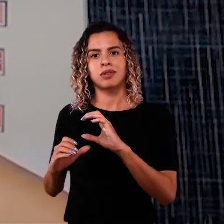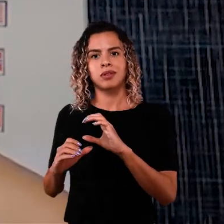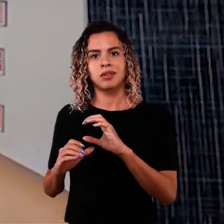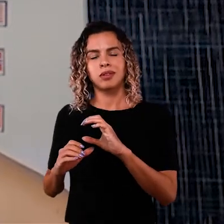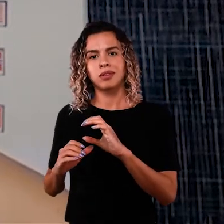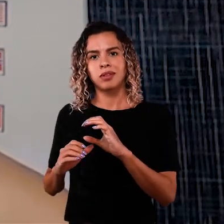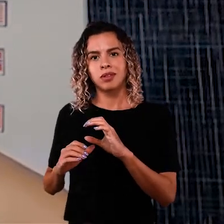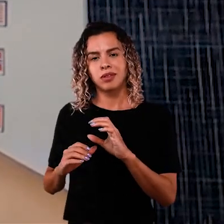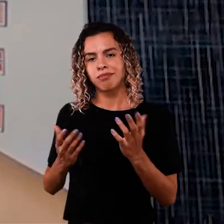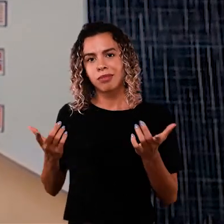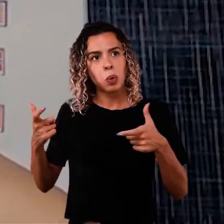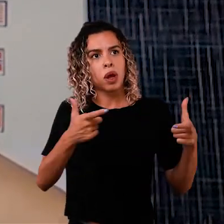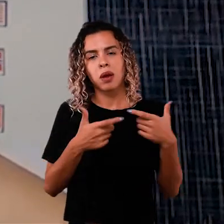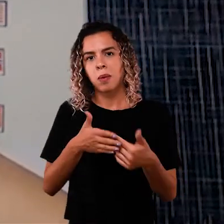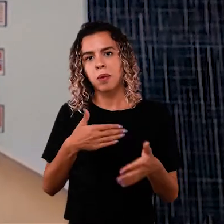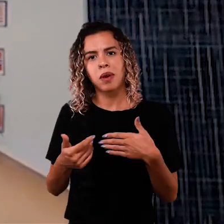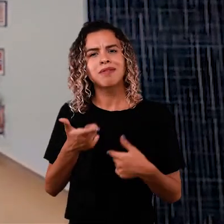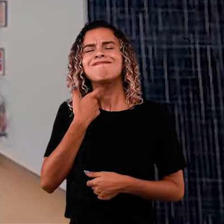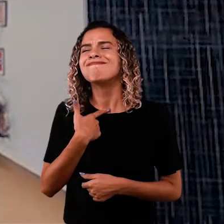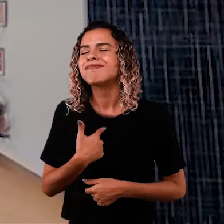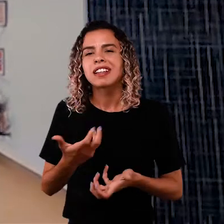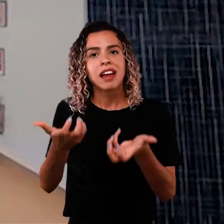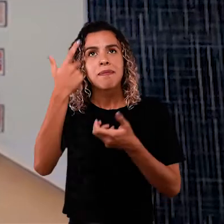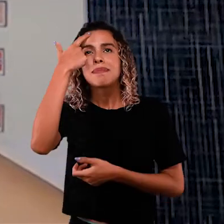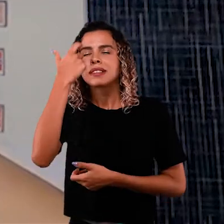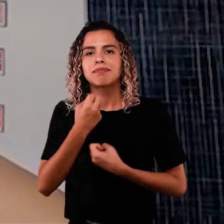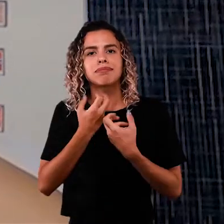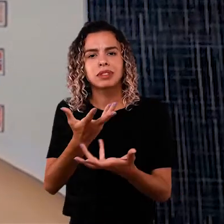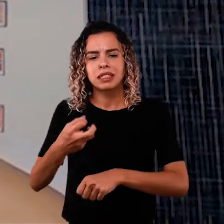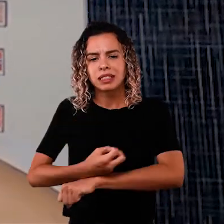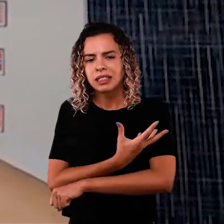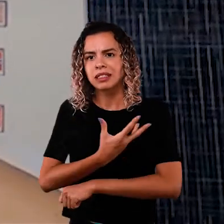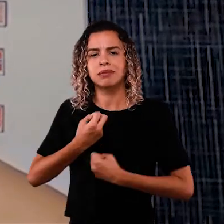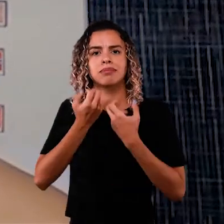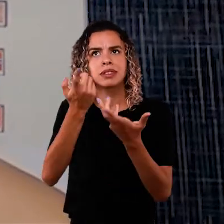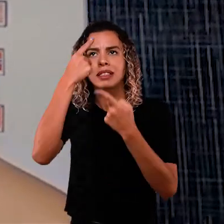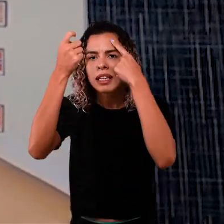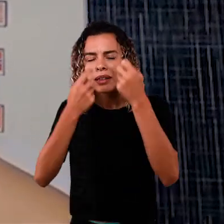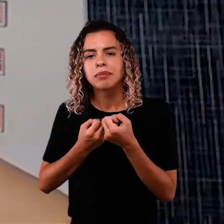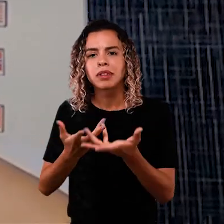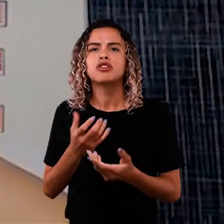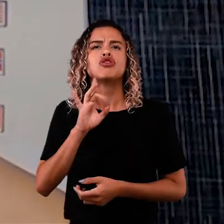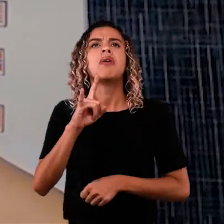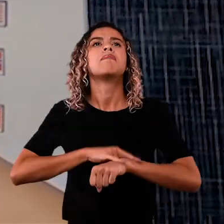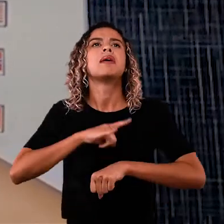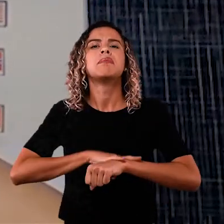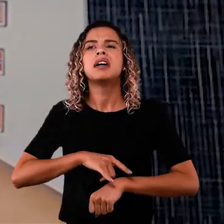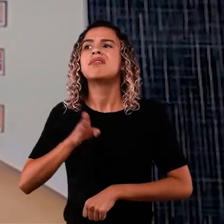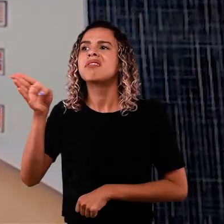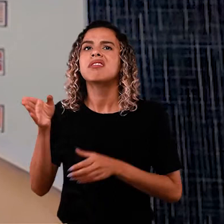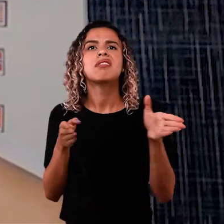comunicar, seja relatar o que ela quiser, o que ela pensar, os seus sentimentos, suas ideias. Não é só falar quero